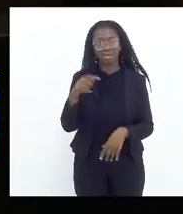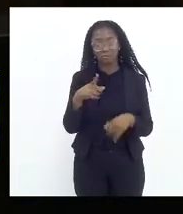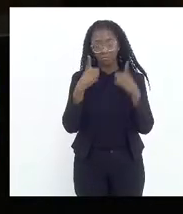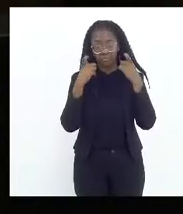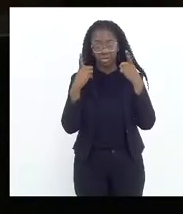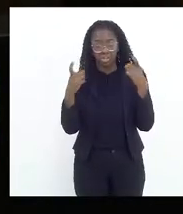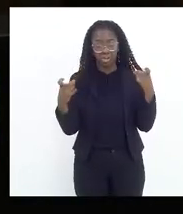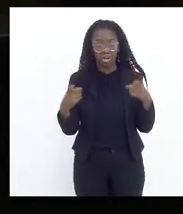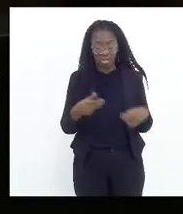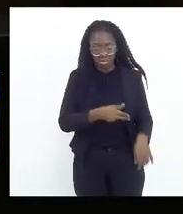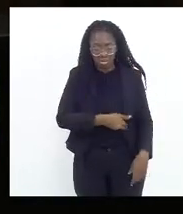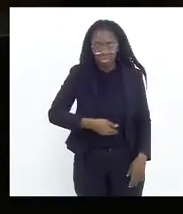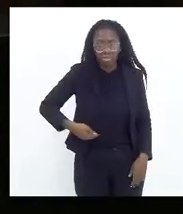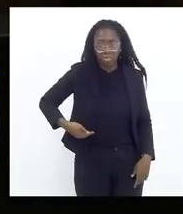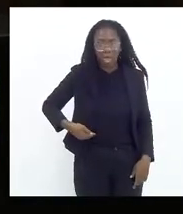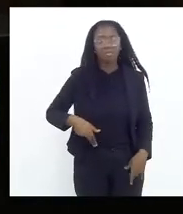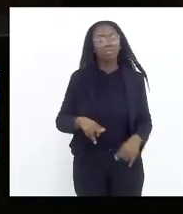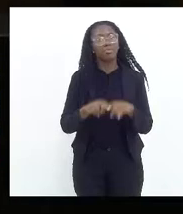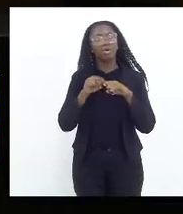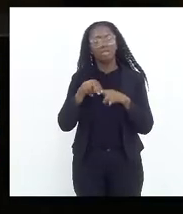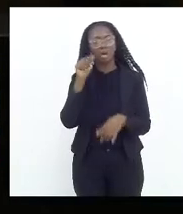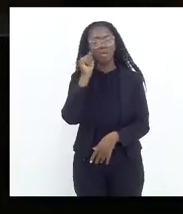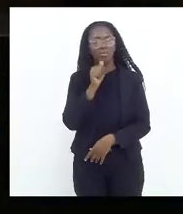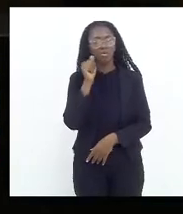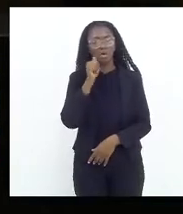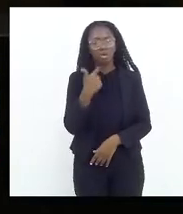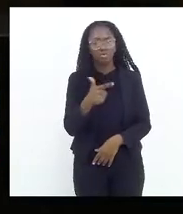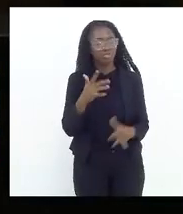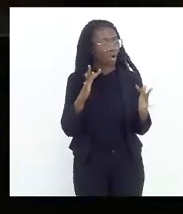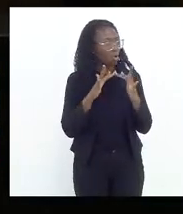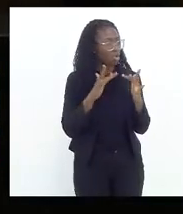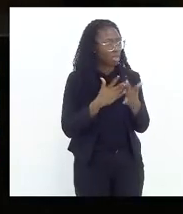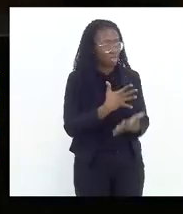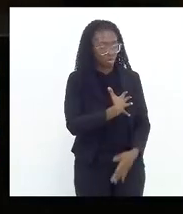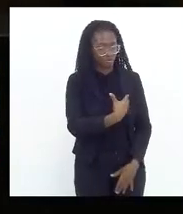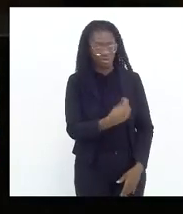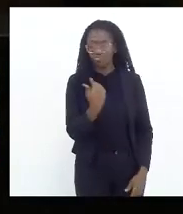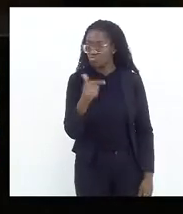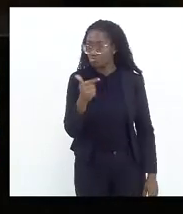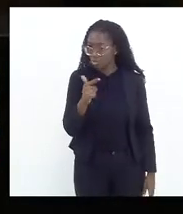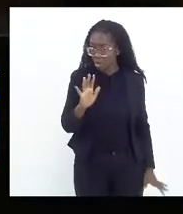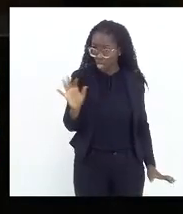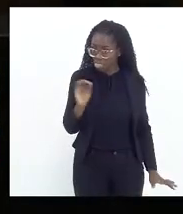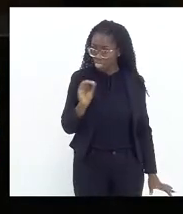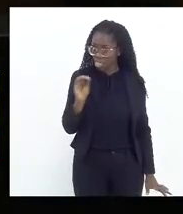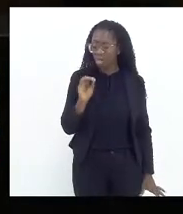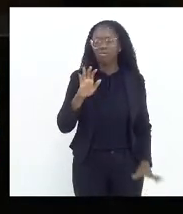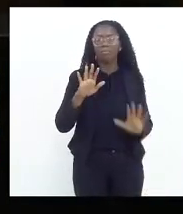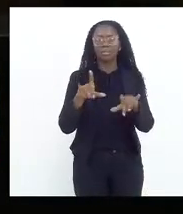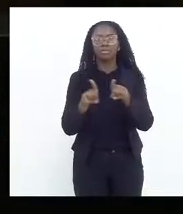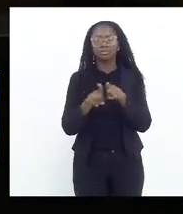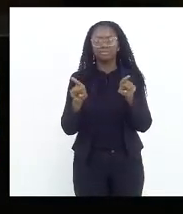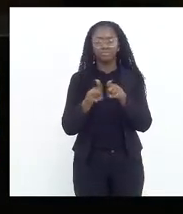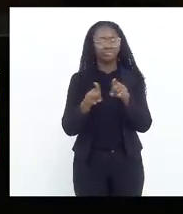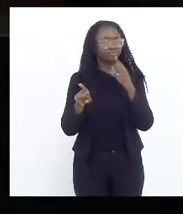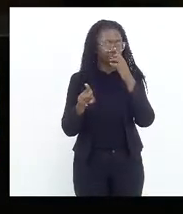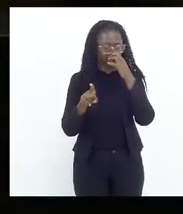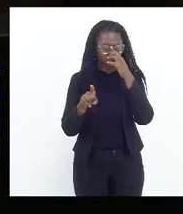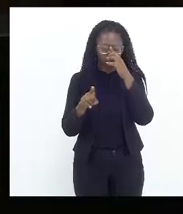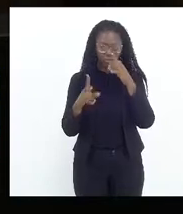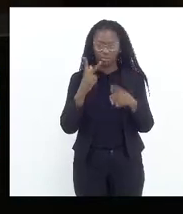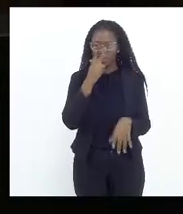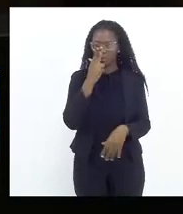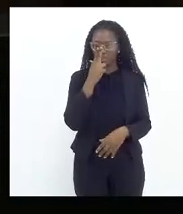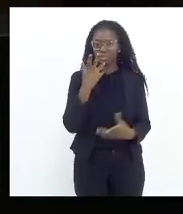essas mães sequer tinham o contato com os filhos, mas não só isso, uma situação que levou